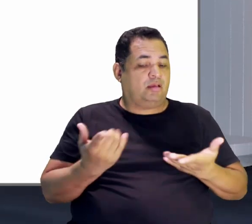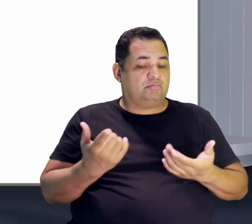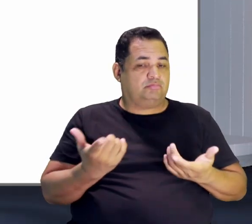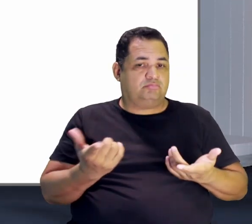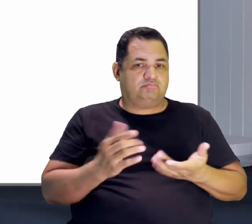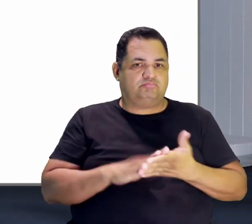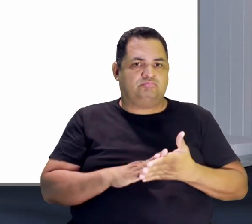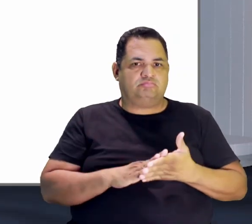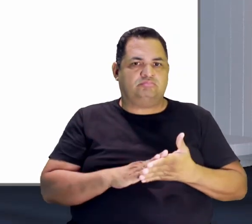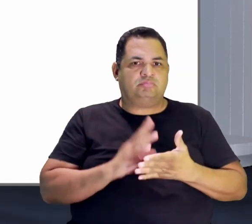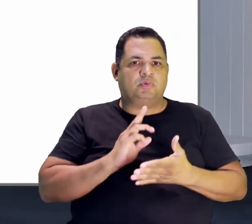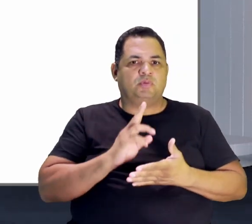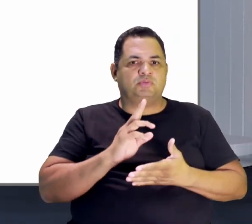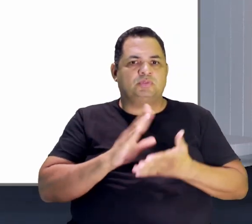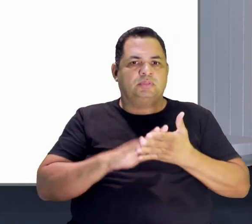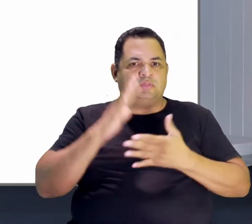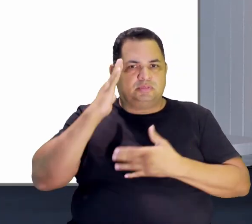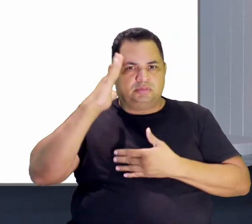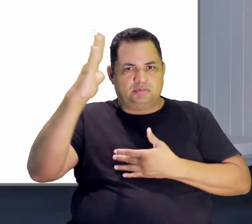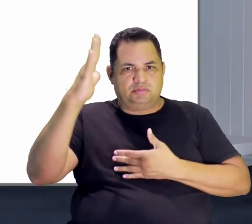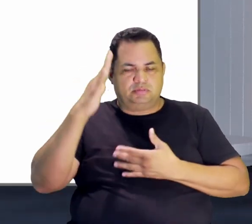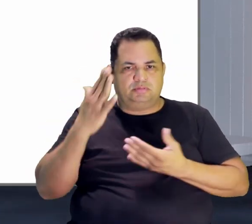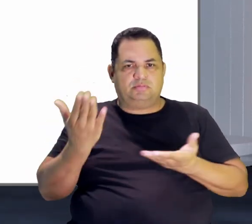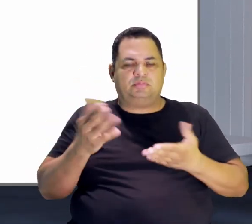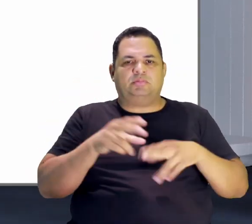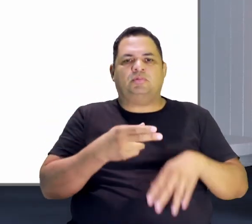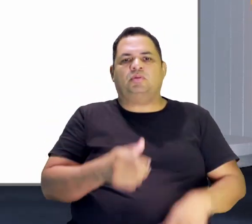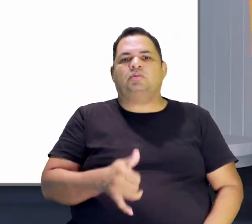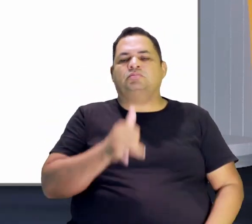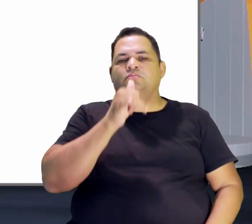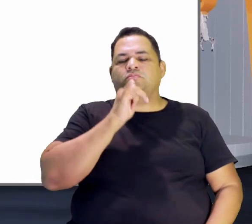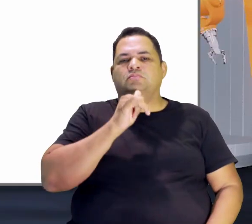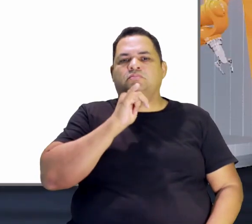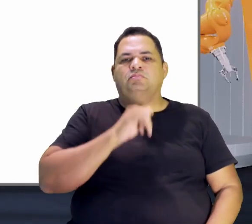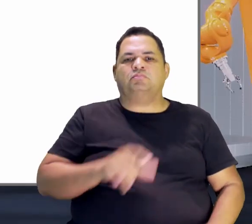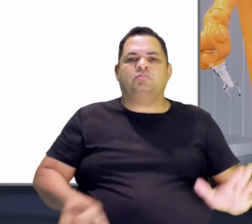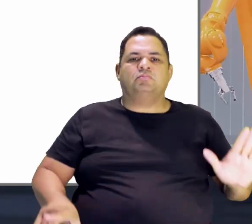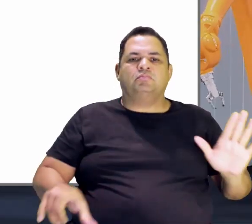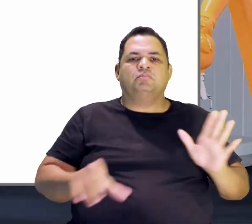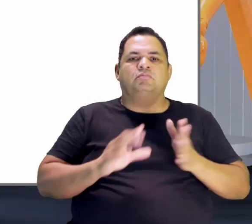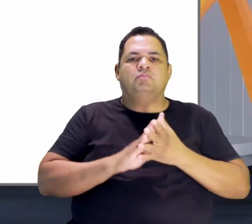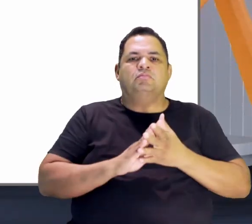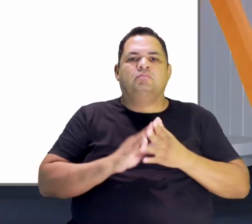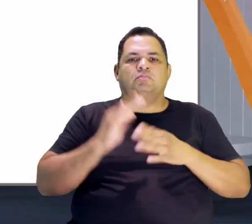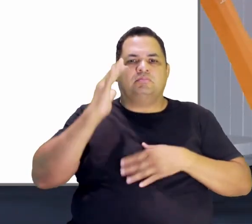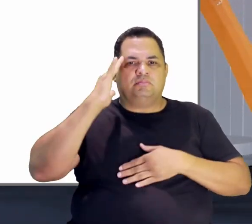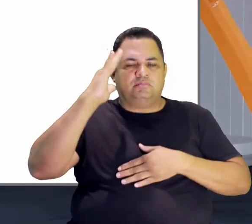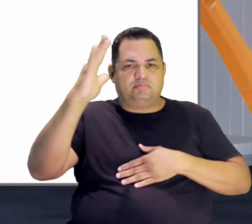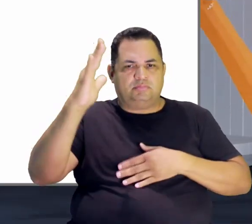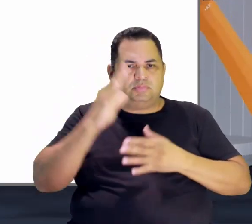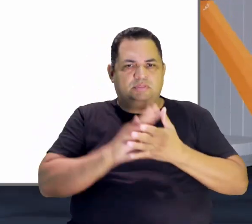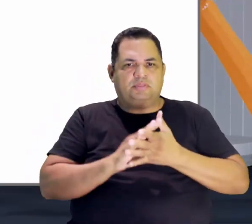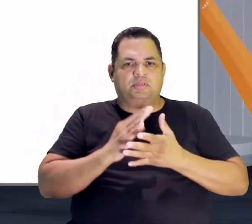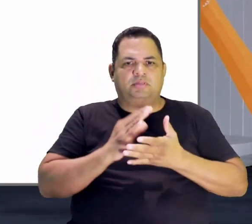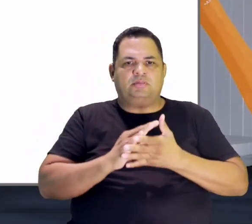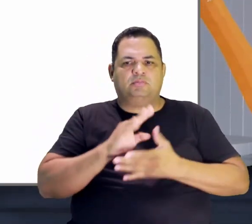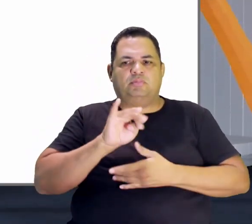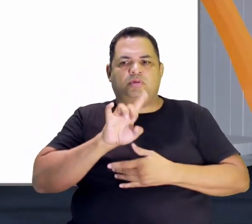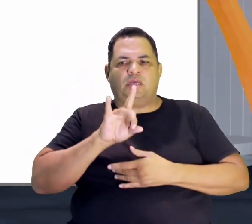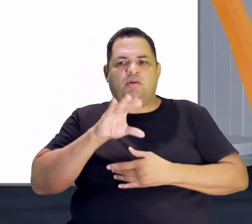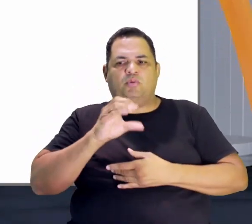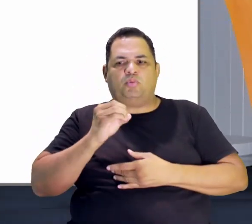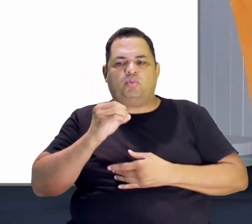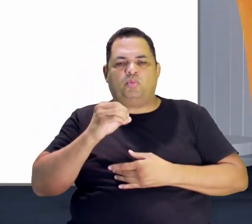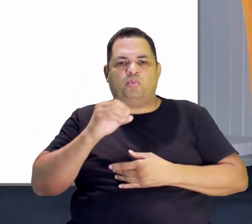vão ser possíveis, vão continuar a teoria, né? Por exemplo, nós temos a teoria aí do buraco negro. Vai ser teoria, não